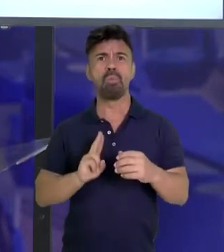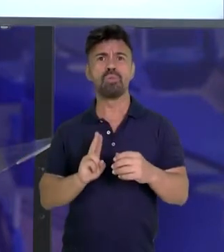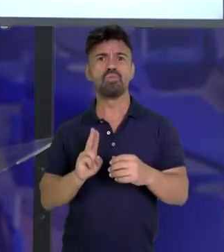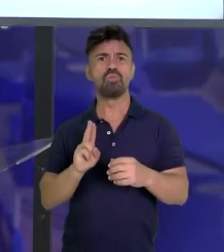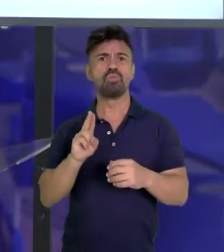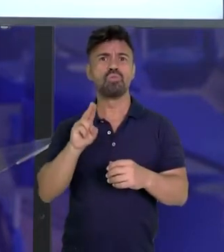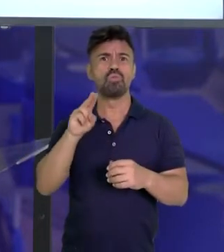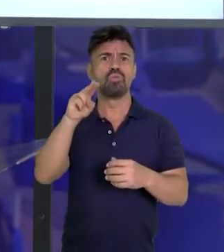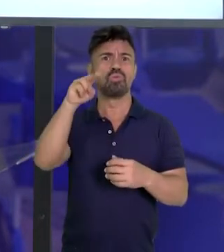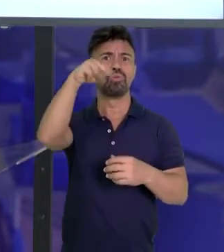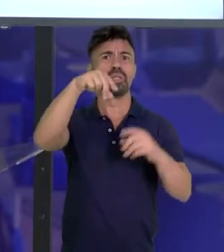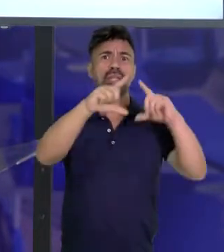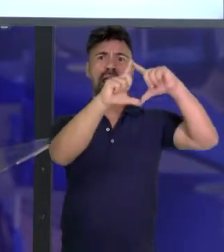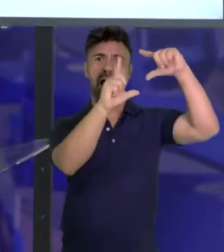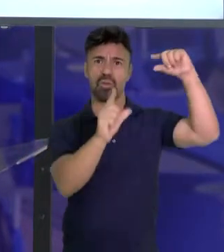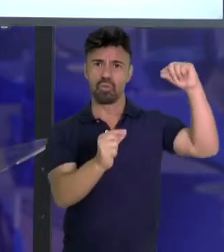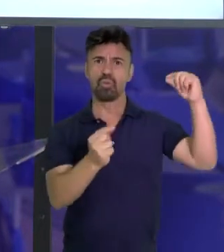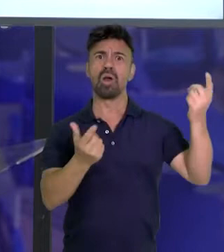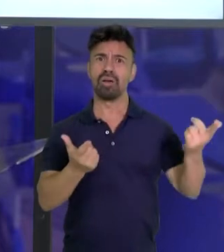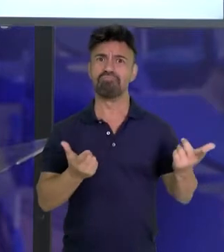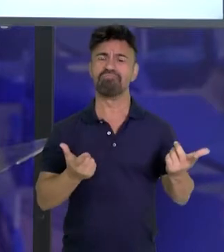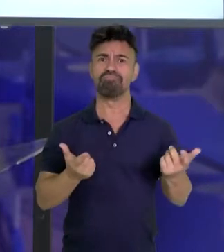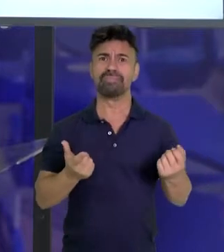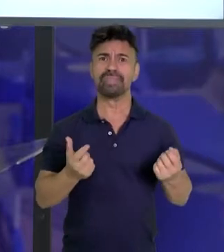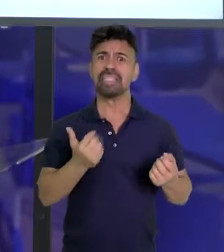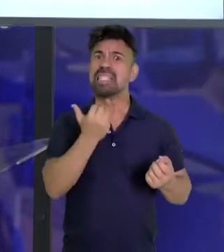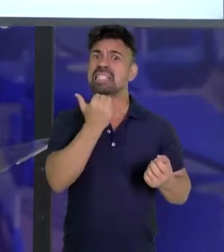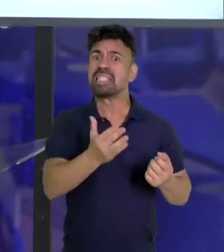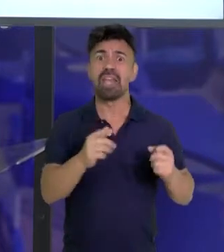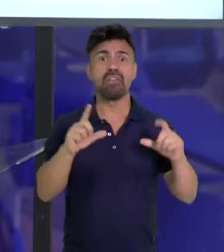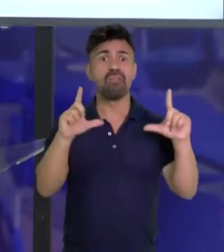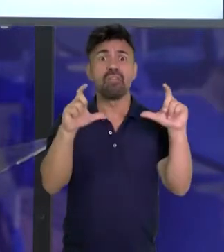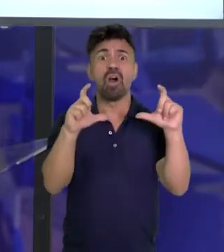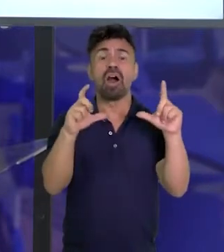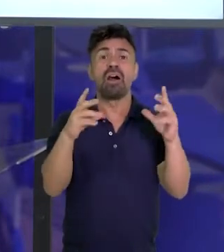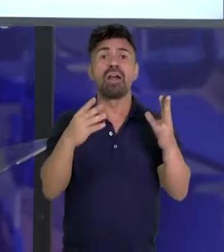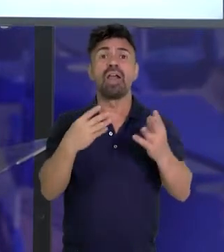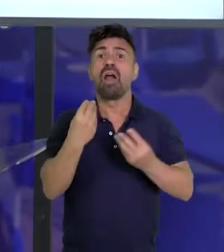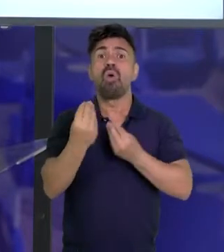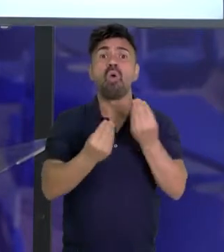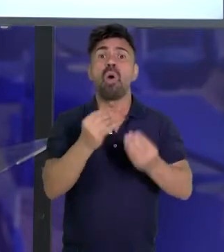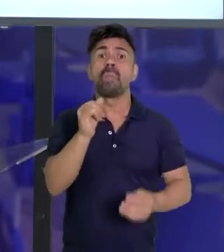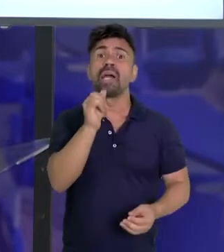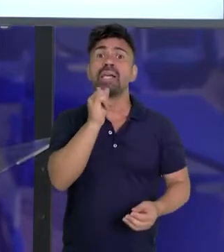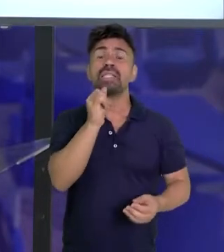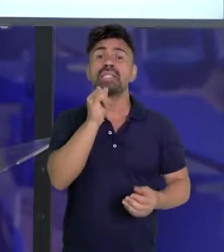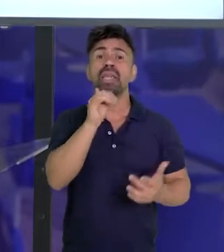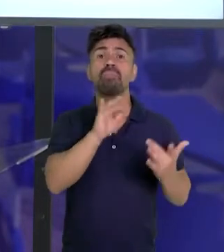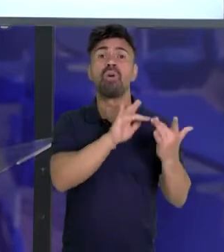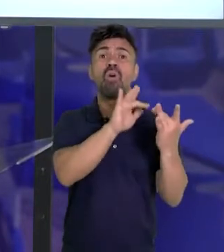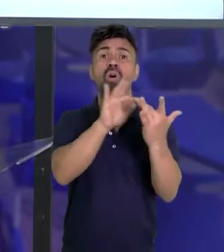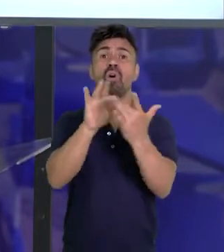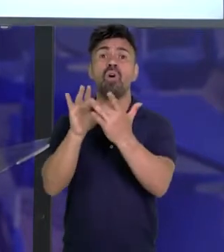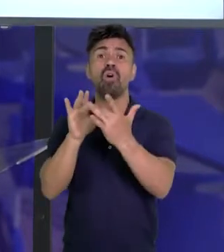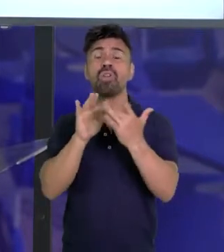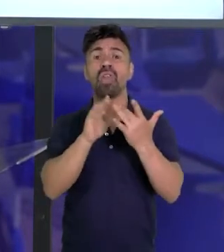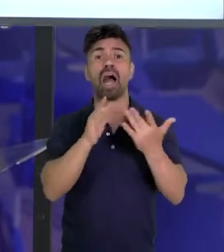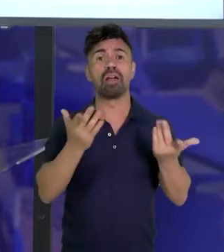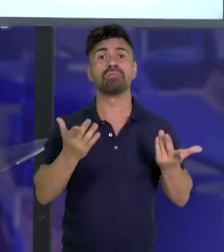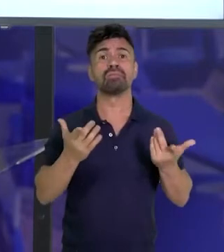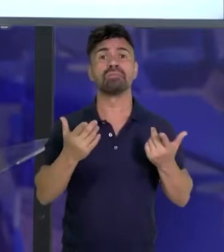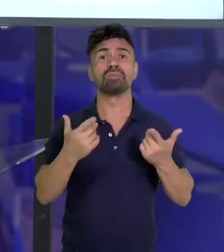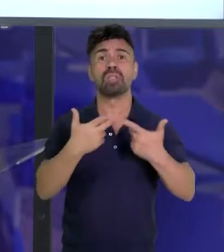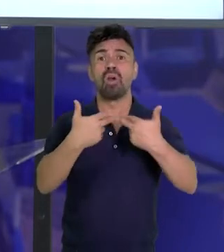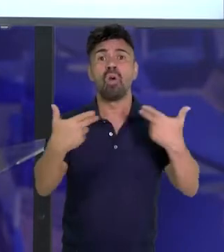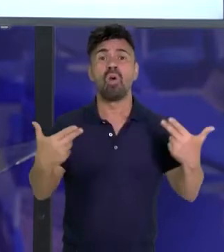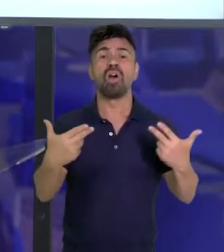Lua. E, ao mesmo tempo, sem a arte da fotografia, a gente não poderia, por exemplo, ter contato com denúncias sociais,